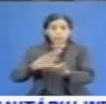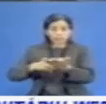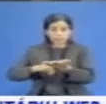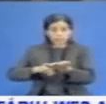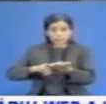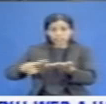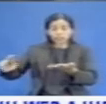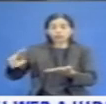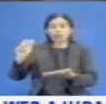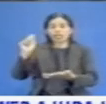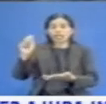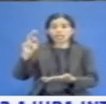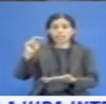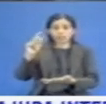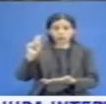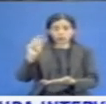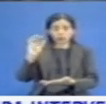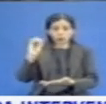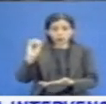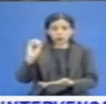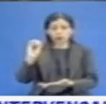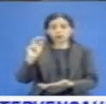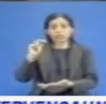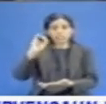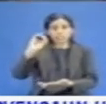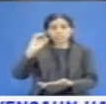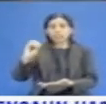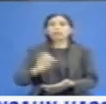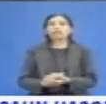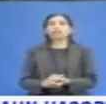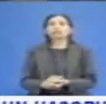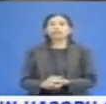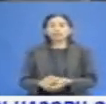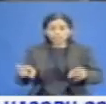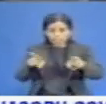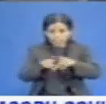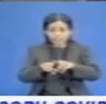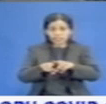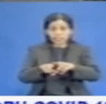Santo Antônio, ana san padro ru pentel nian. Ho lorong ida nema ka pentel akara